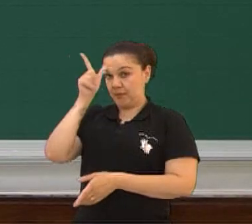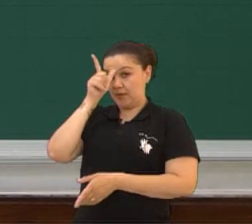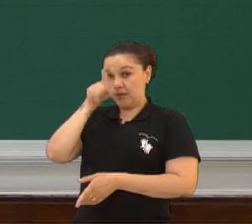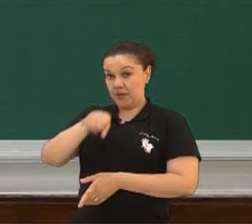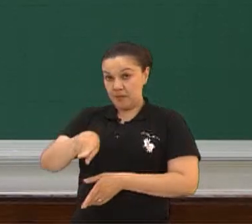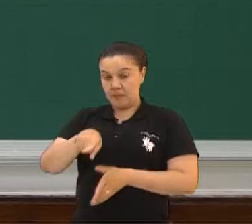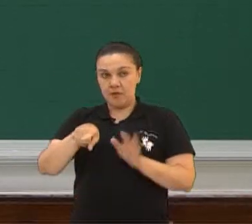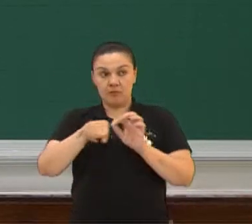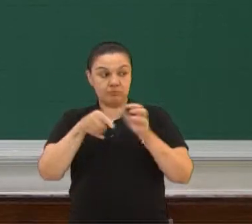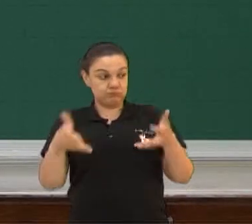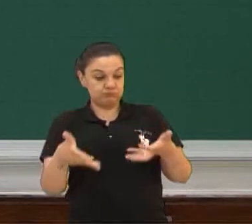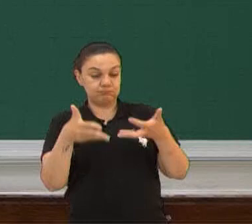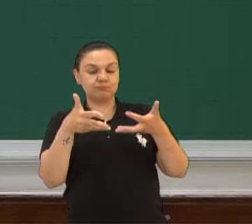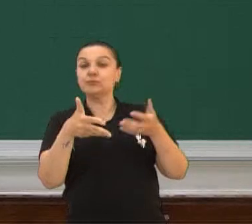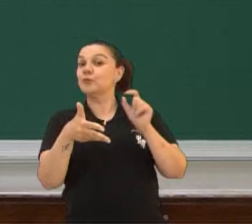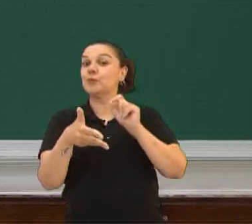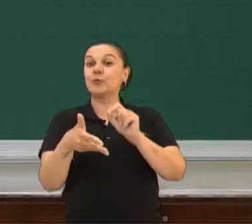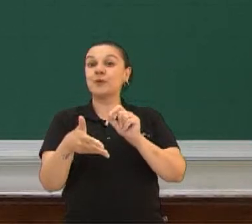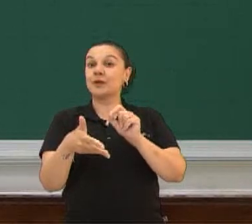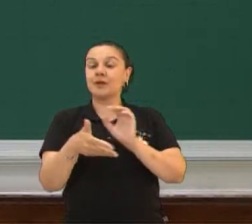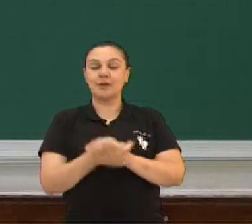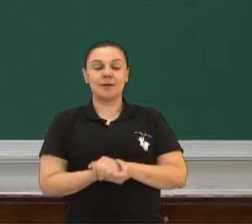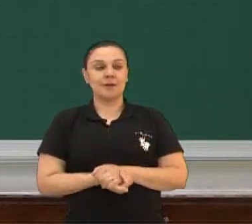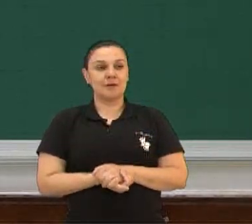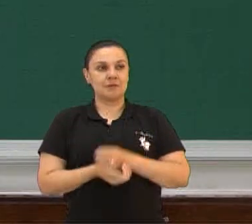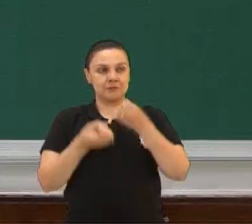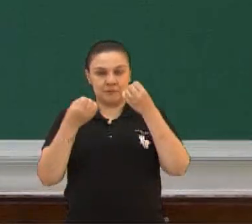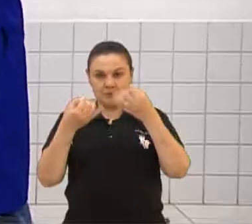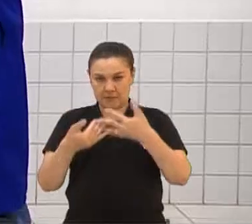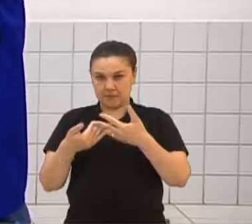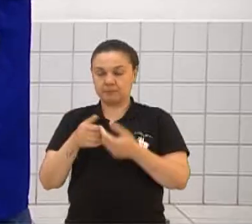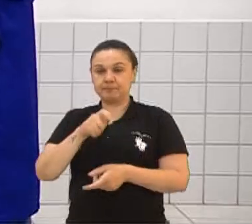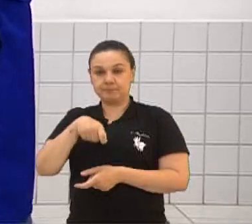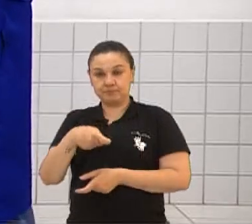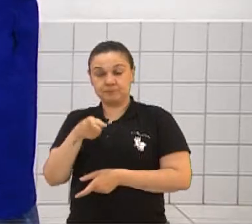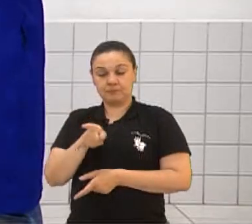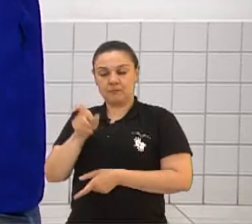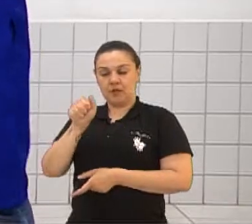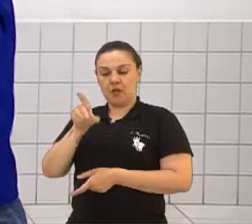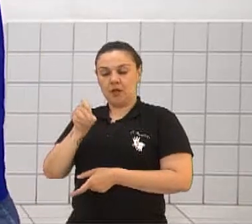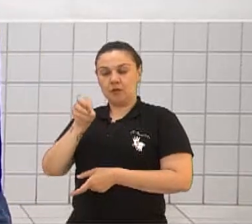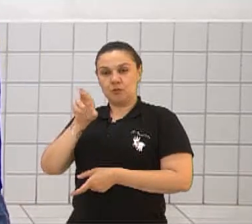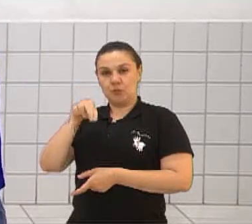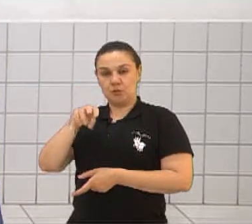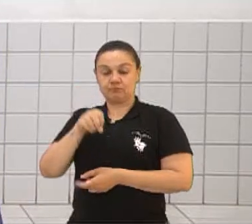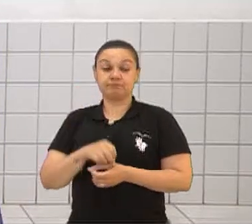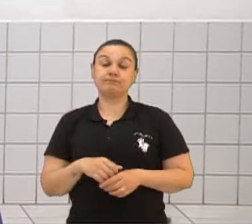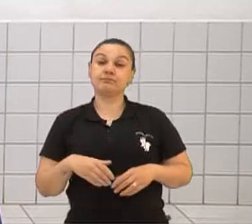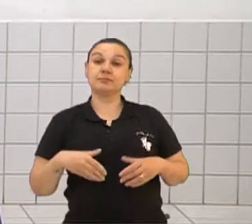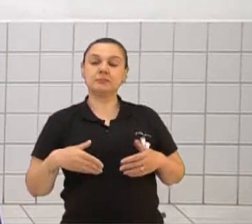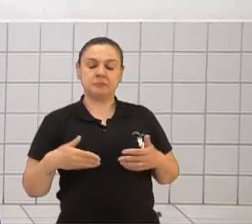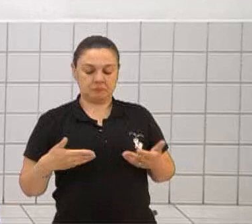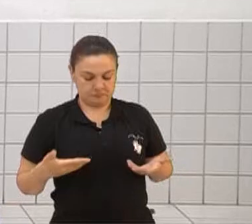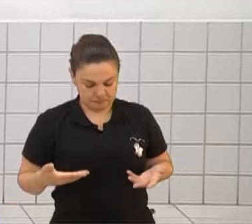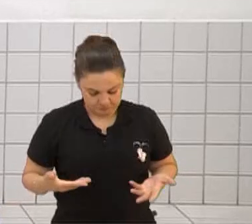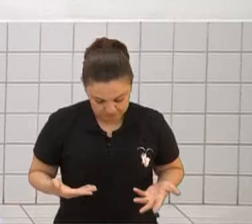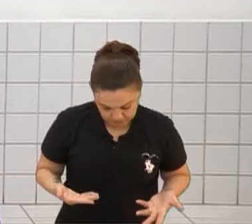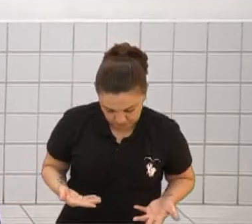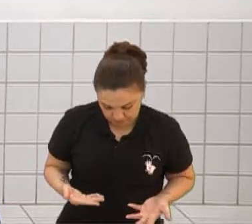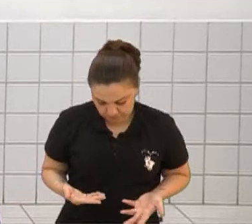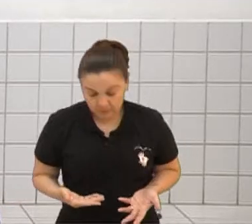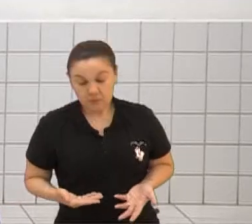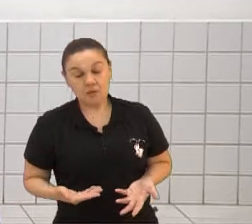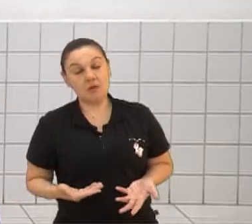ele traz uma contribuição muito importante. Você quer falar um pouquinho, professor, da contribuição do Adorno? Então, a contribuição do